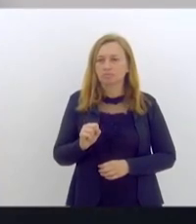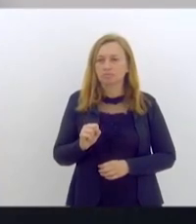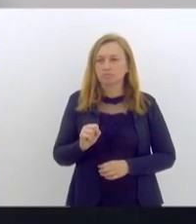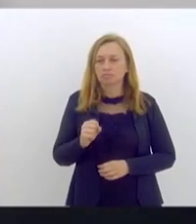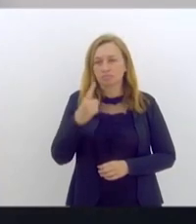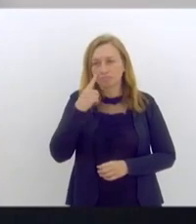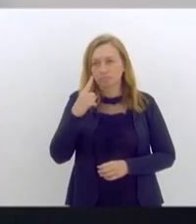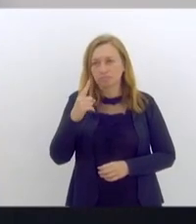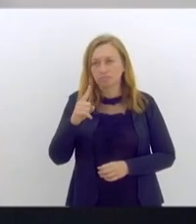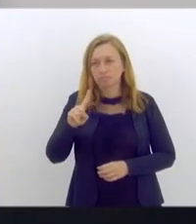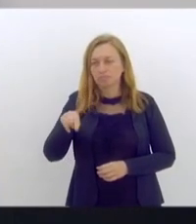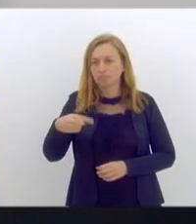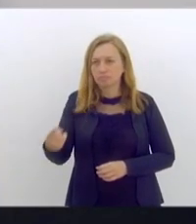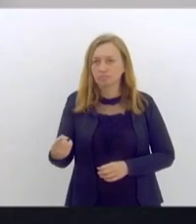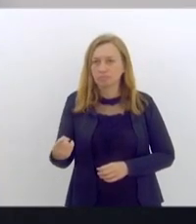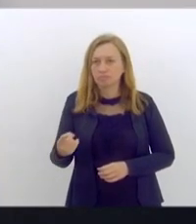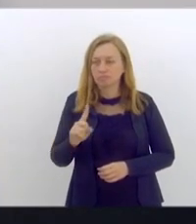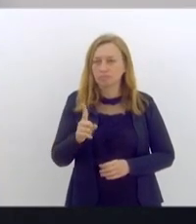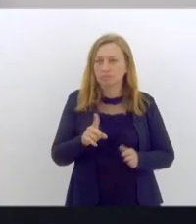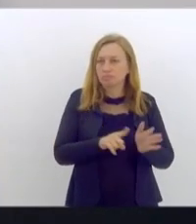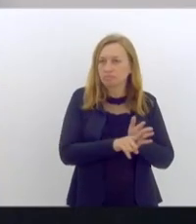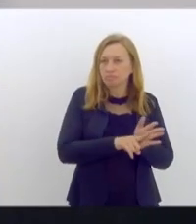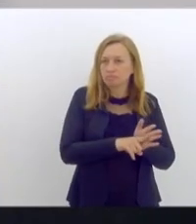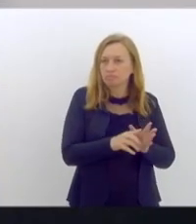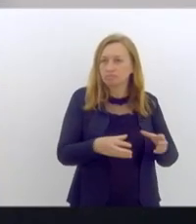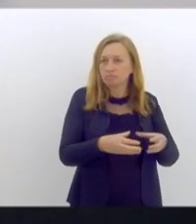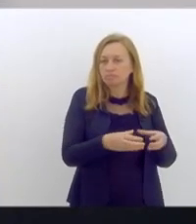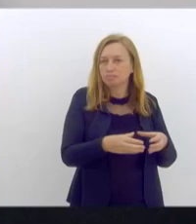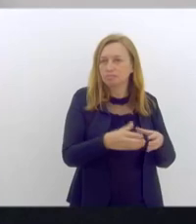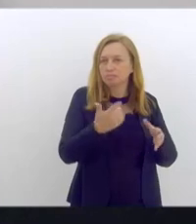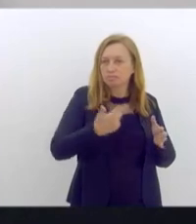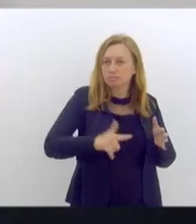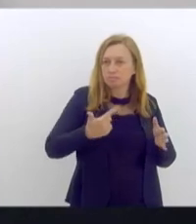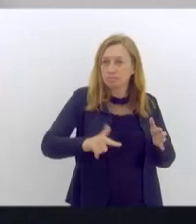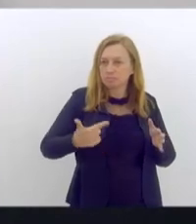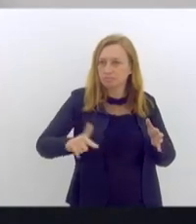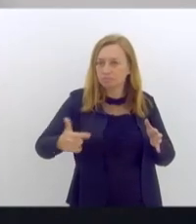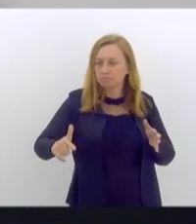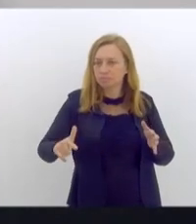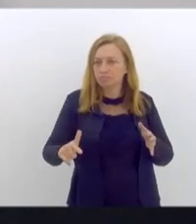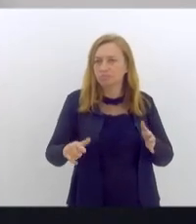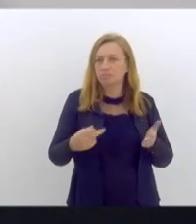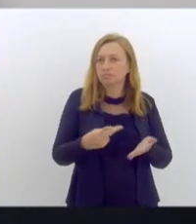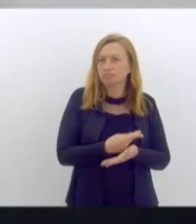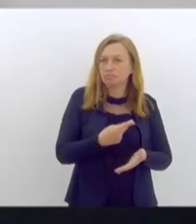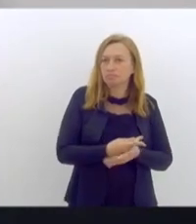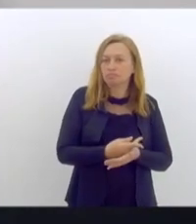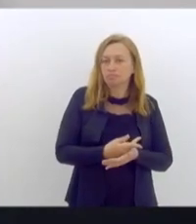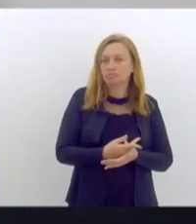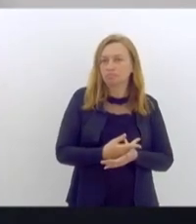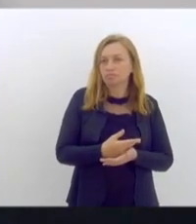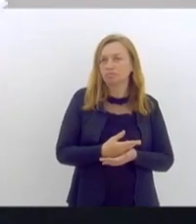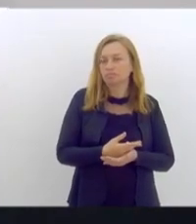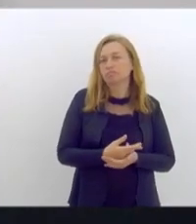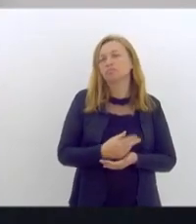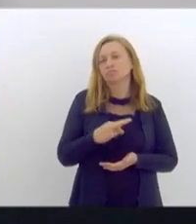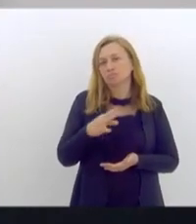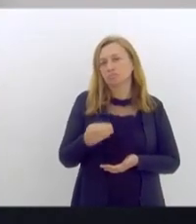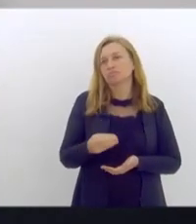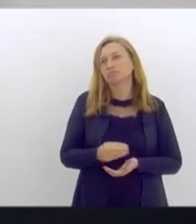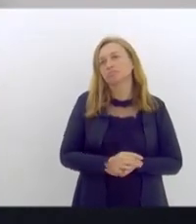se a senhora analisou as da comissão ele repetiu salvo erro de memória que eu li tudo e repetiu